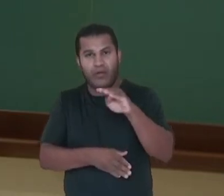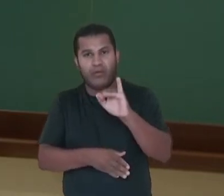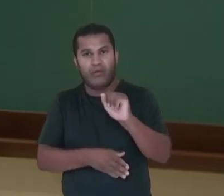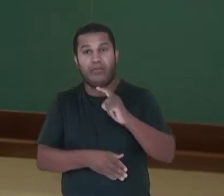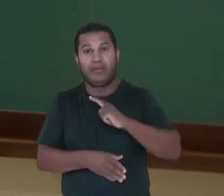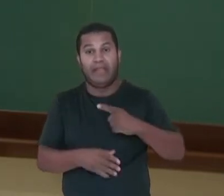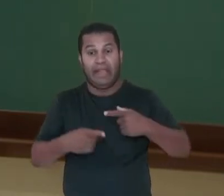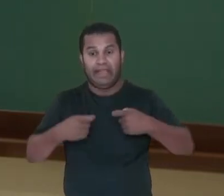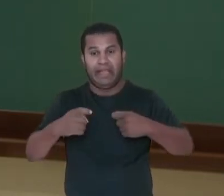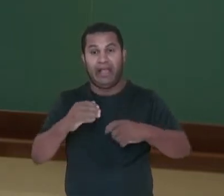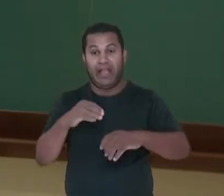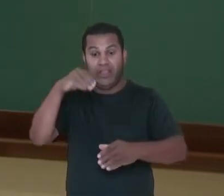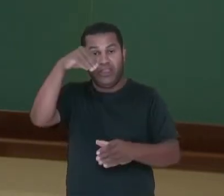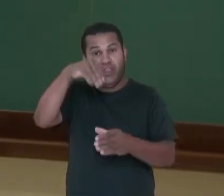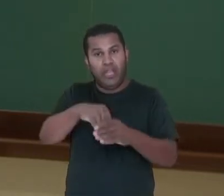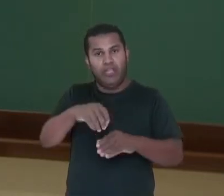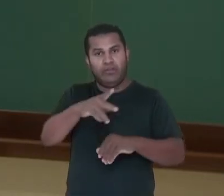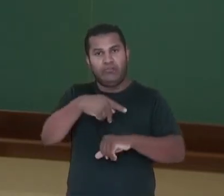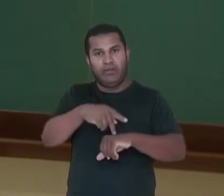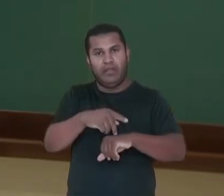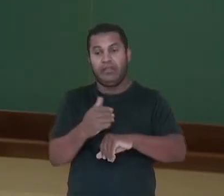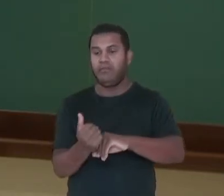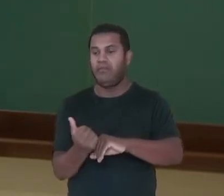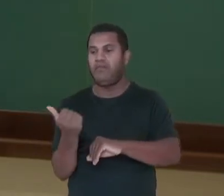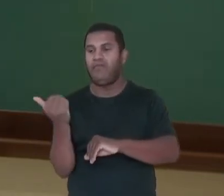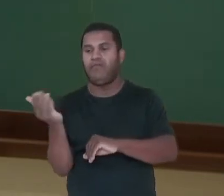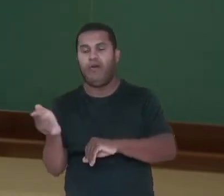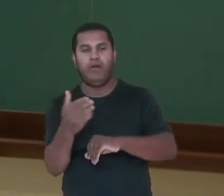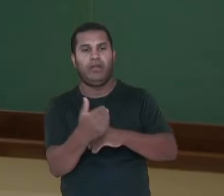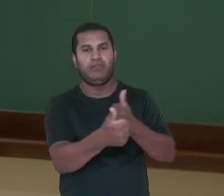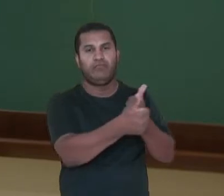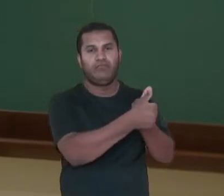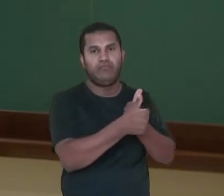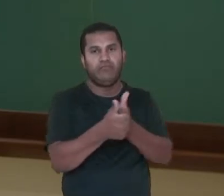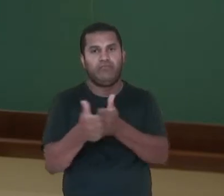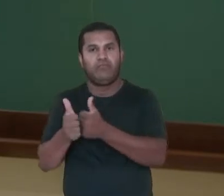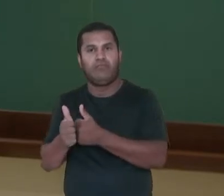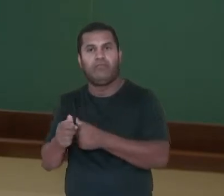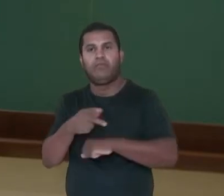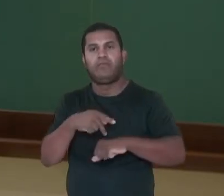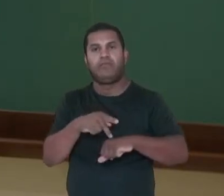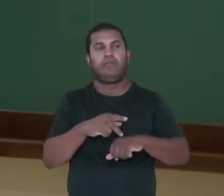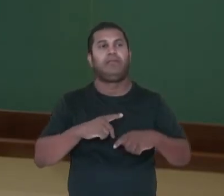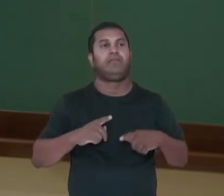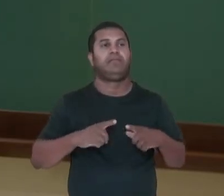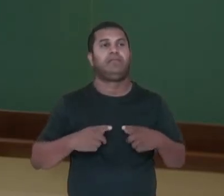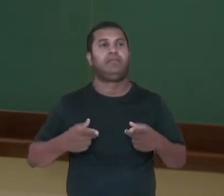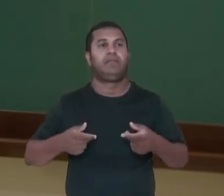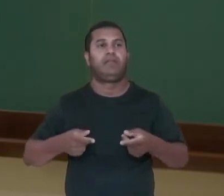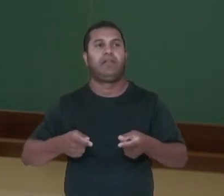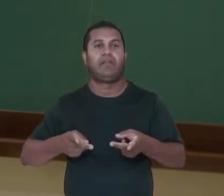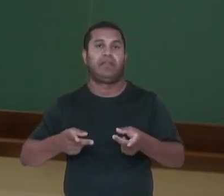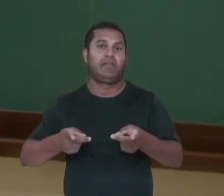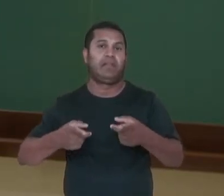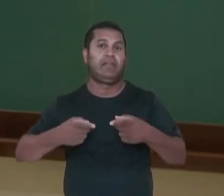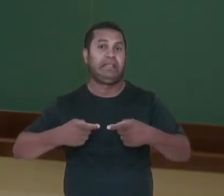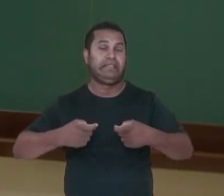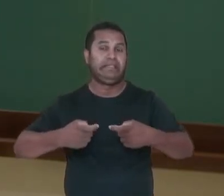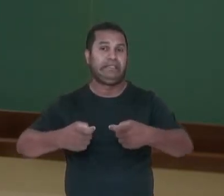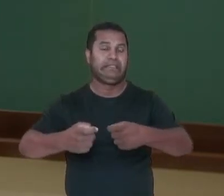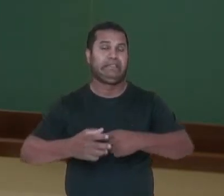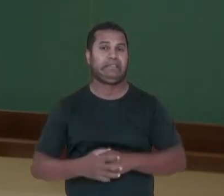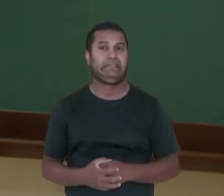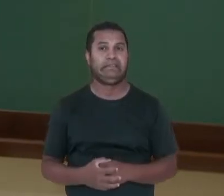como também com alguns países vizinhos ali, ok? Vamos ver detalhes então. Olha só, a Colômbia, né, desde